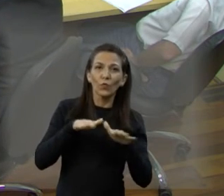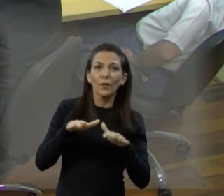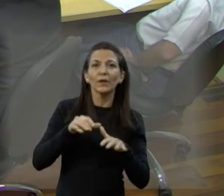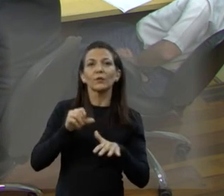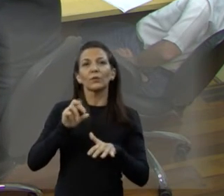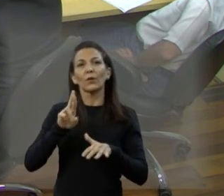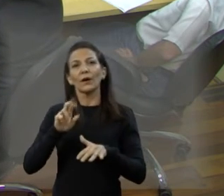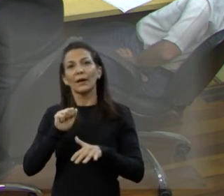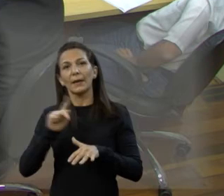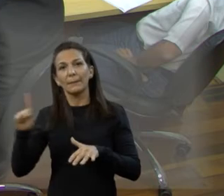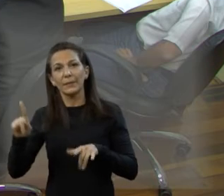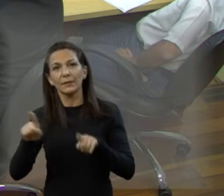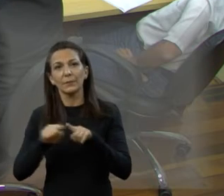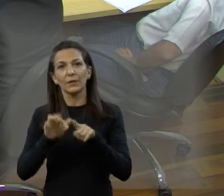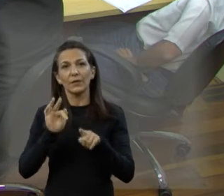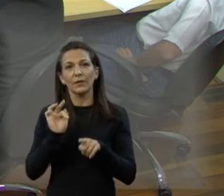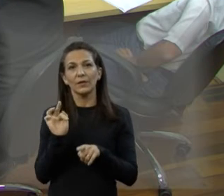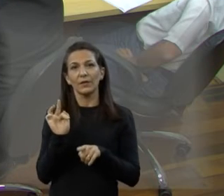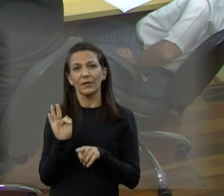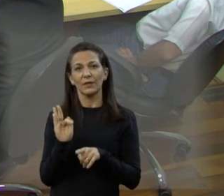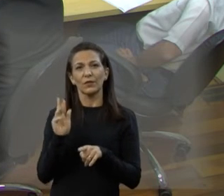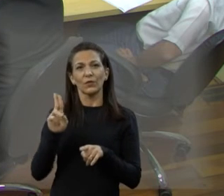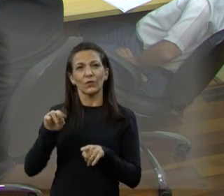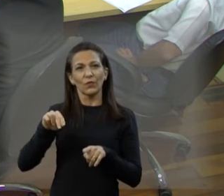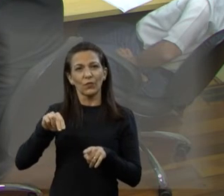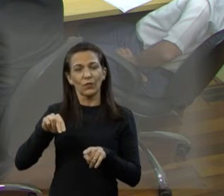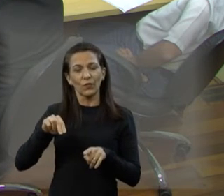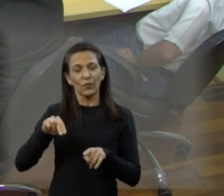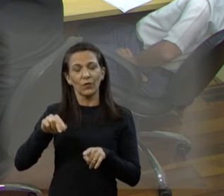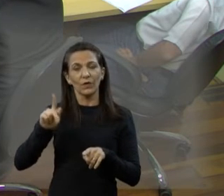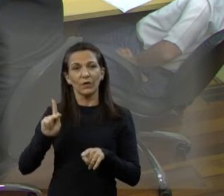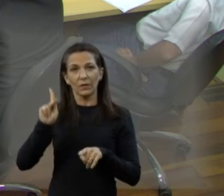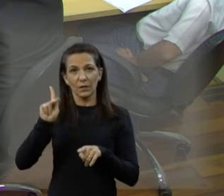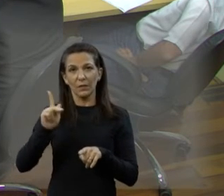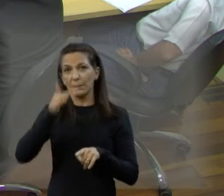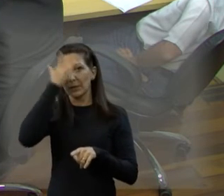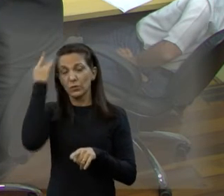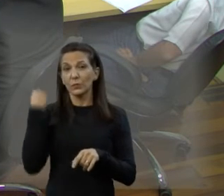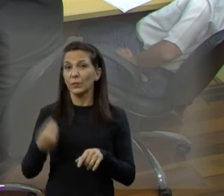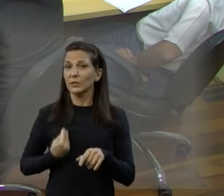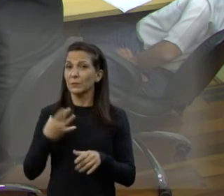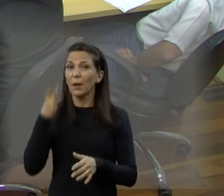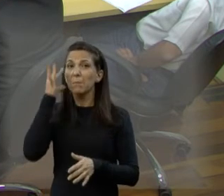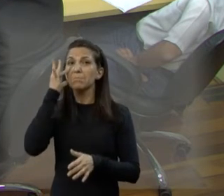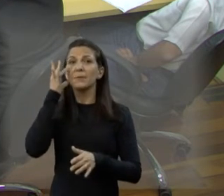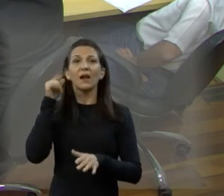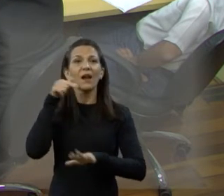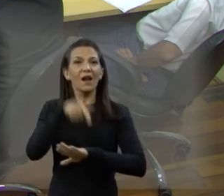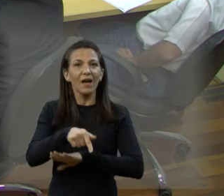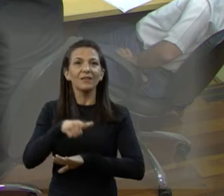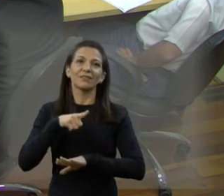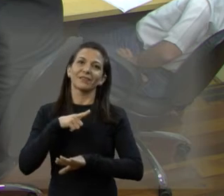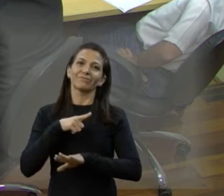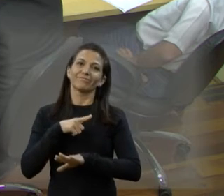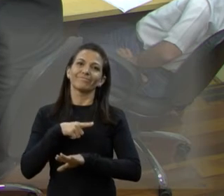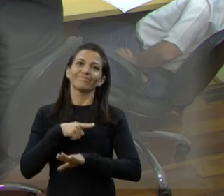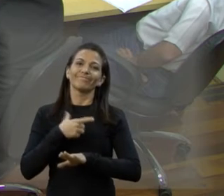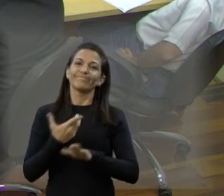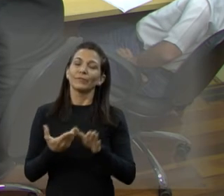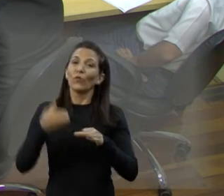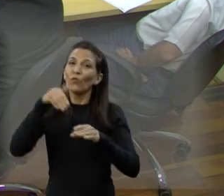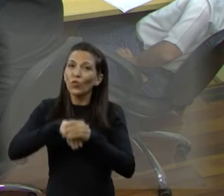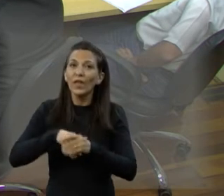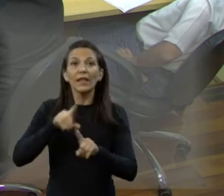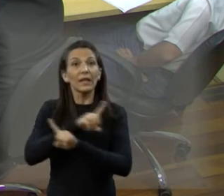chegar aqui a gente suprime eu acho muito agressivo para as pessoas que participaram da para conferência e da conferência então por isso que eu